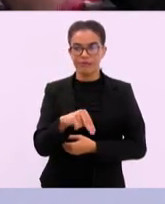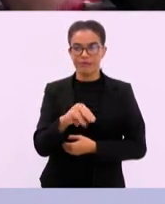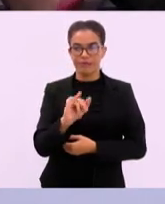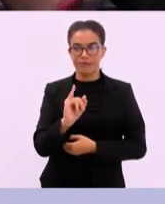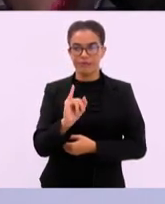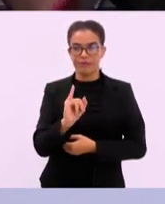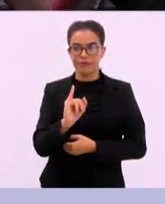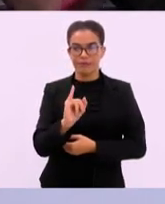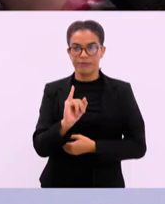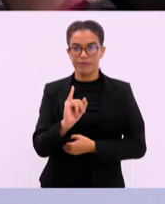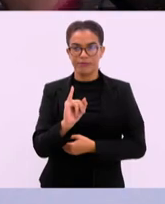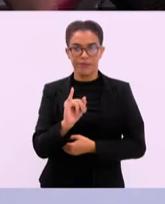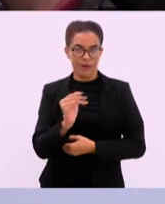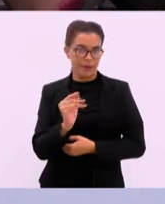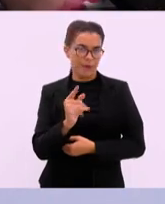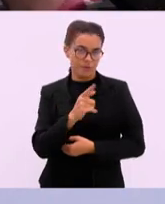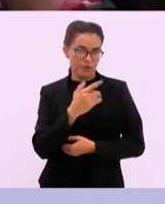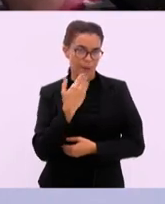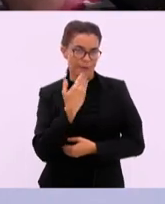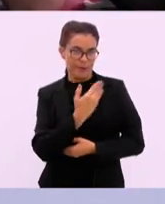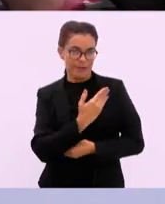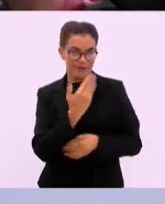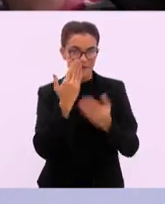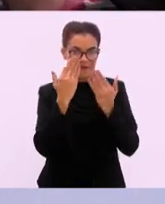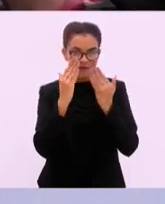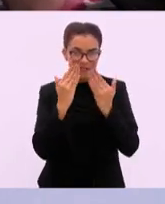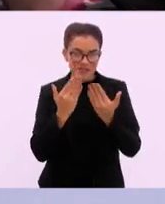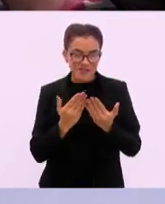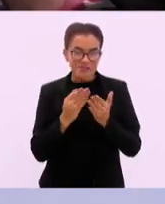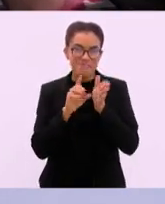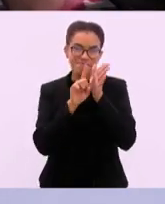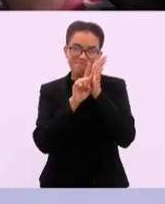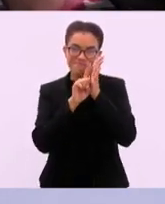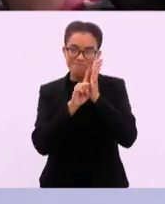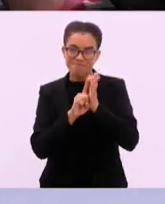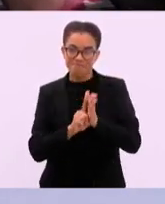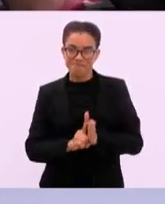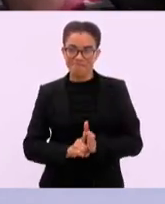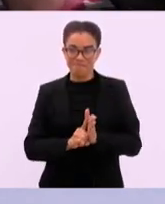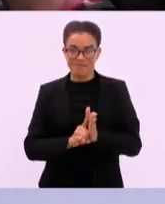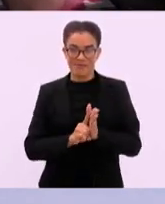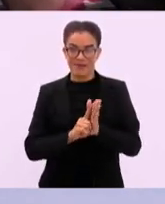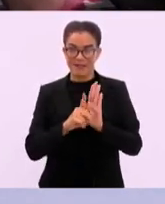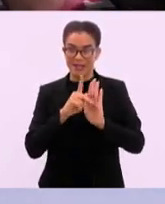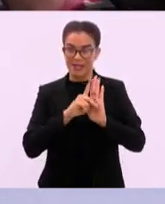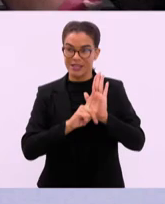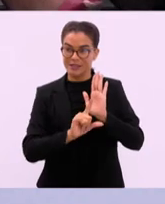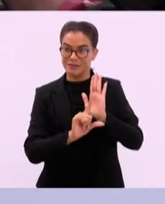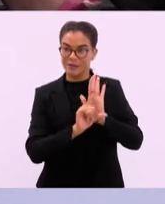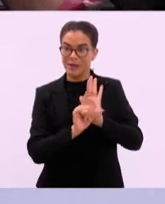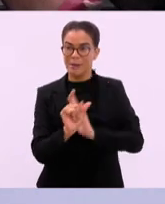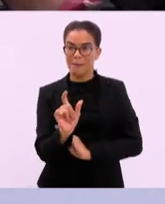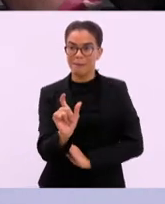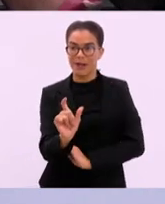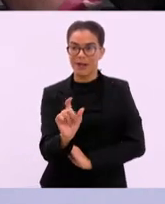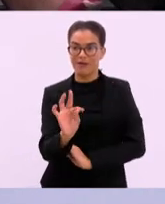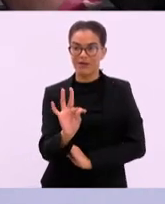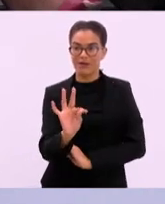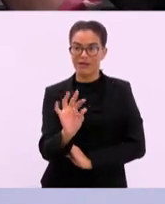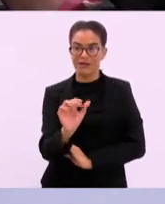gostaria, já que o senhor pediu vista... Se eu analisasse nesse projeto a palavra